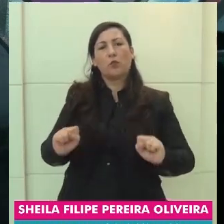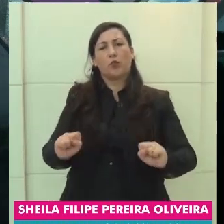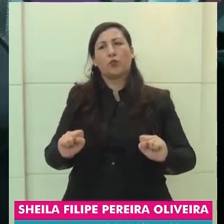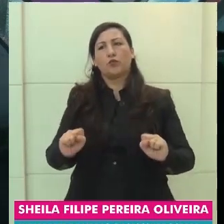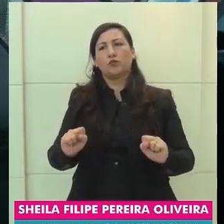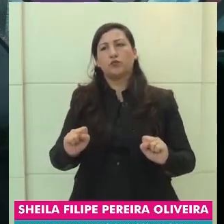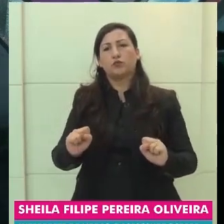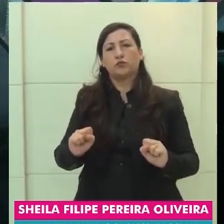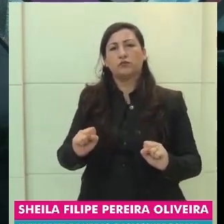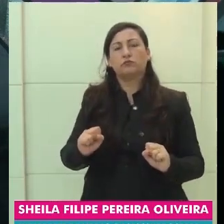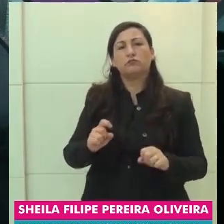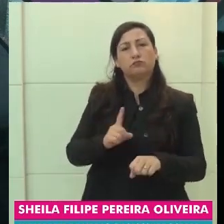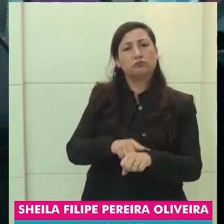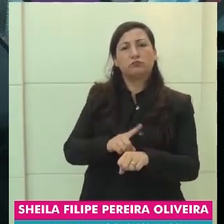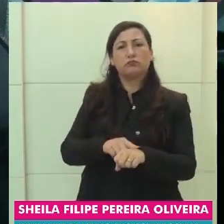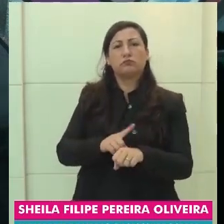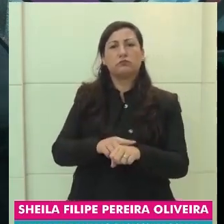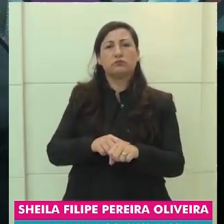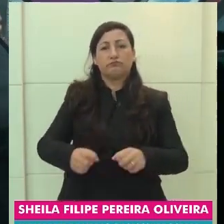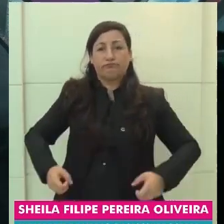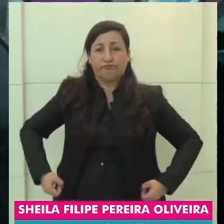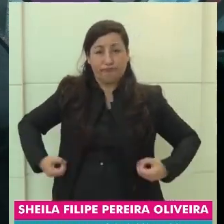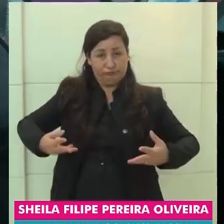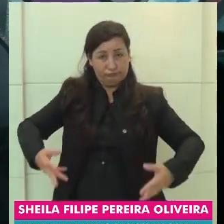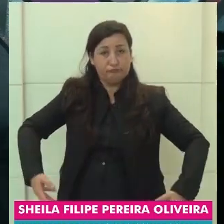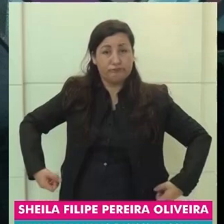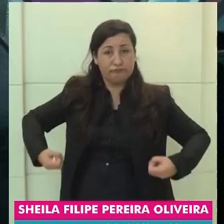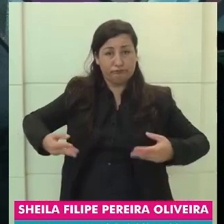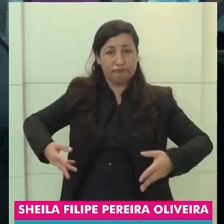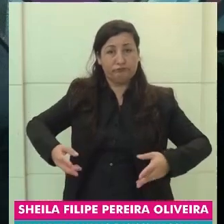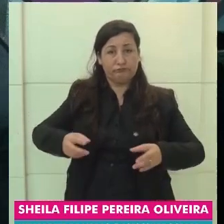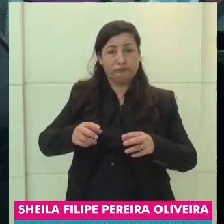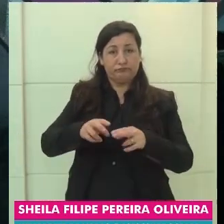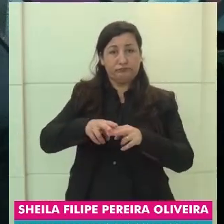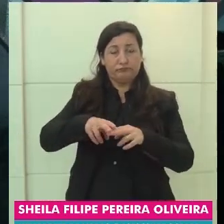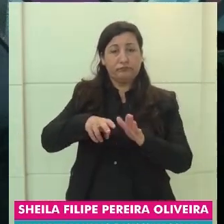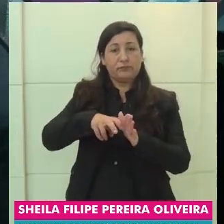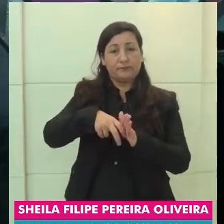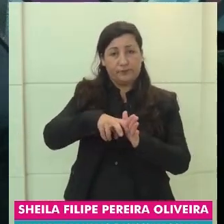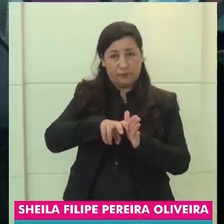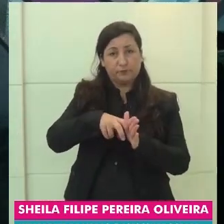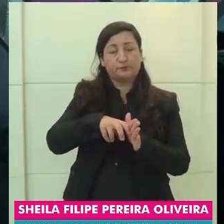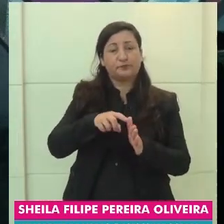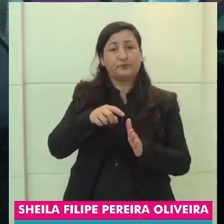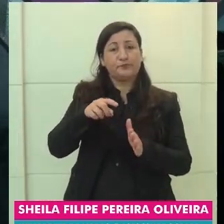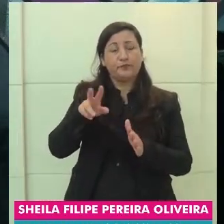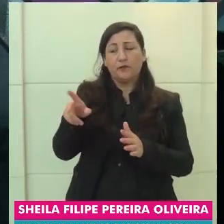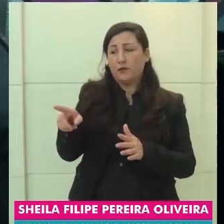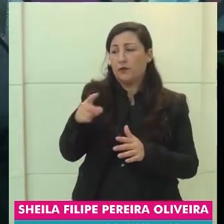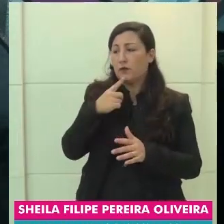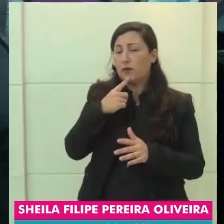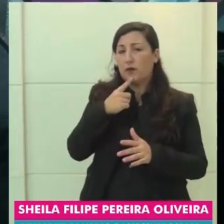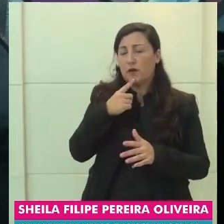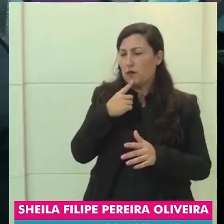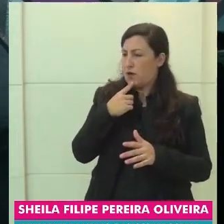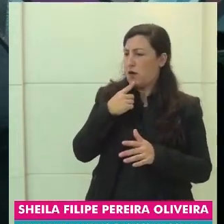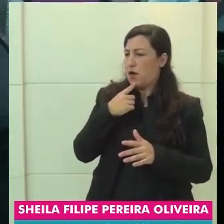recuperação, precisa um tempo andar numa cadeira de rodas, por exemplo, aí vai sentir a questão da